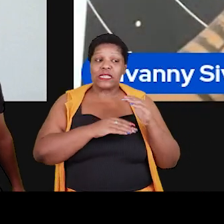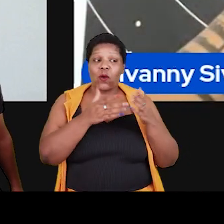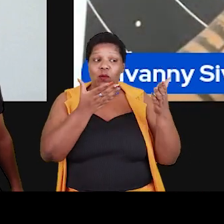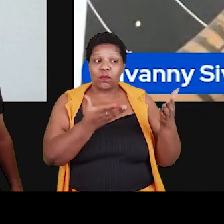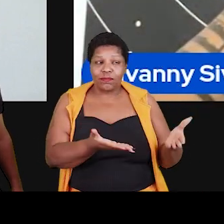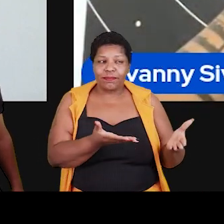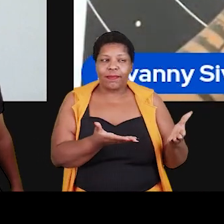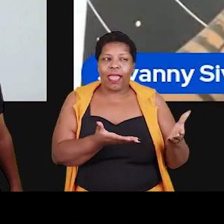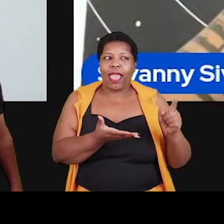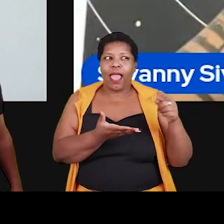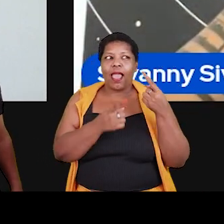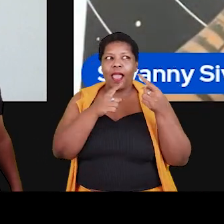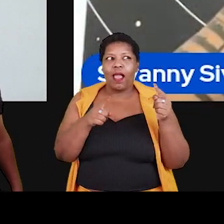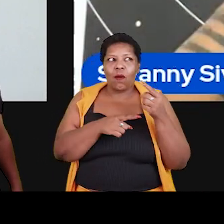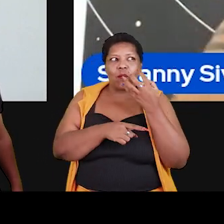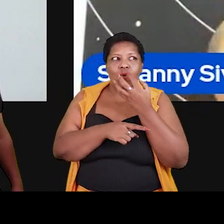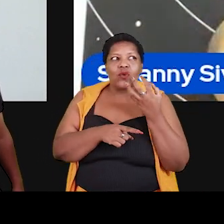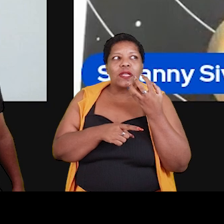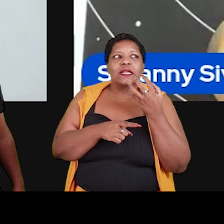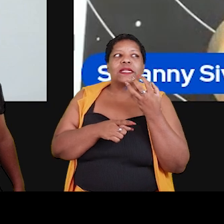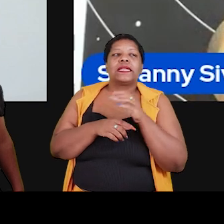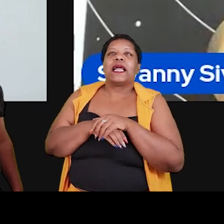a parada não virou.